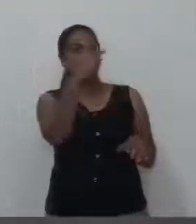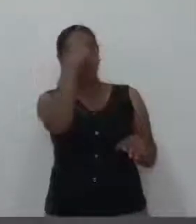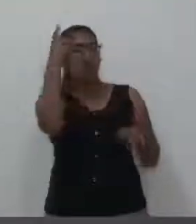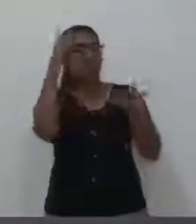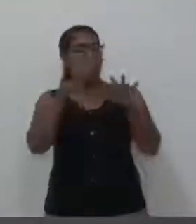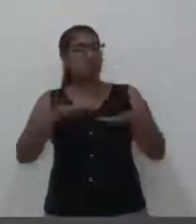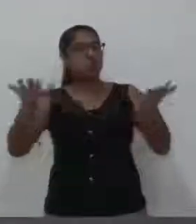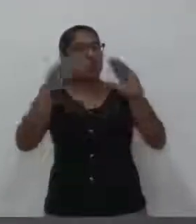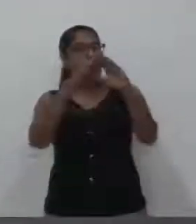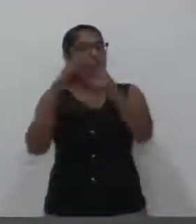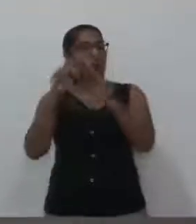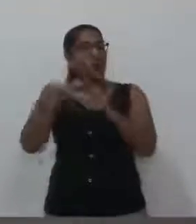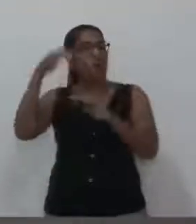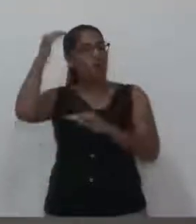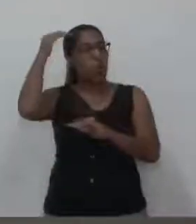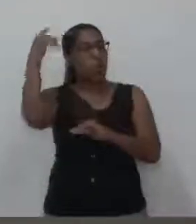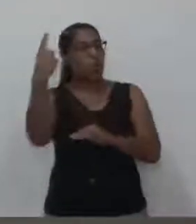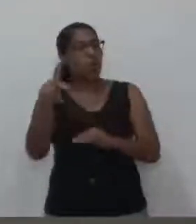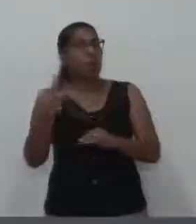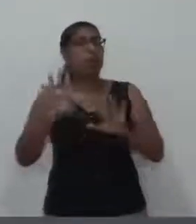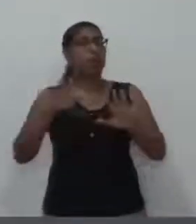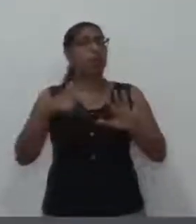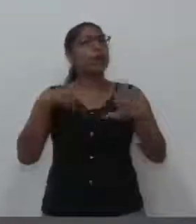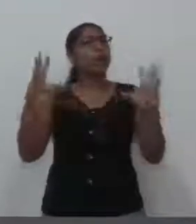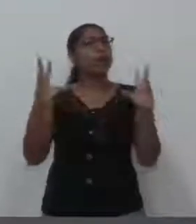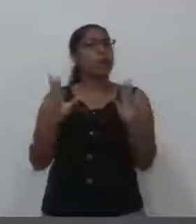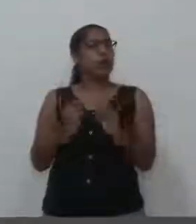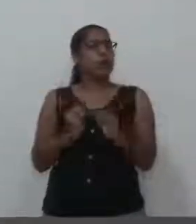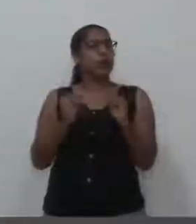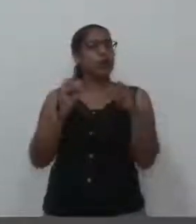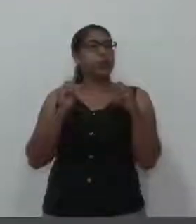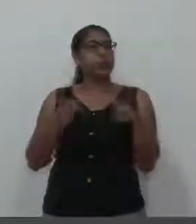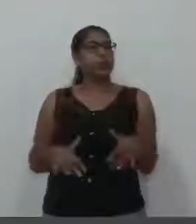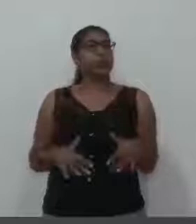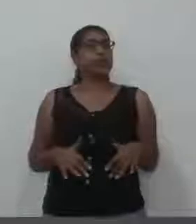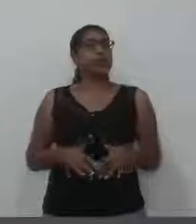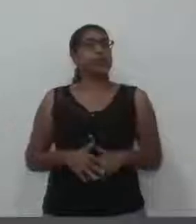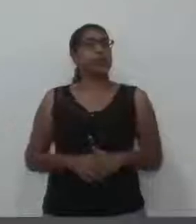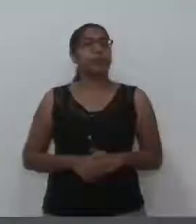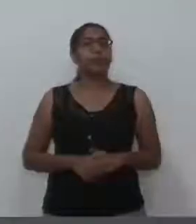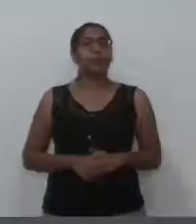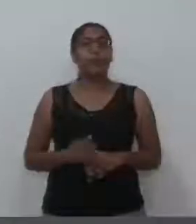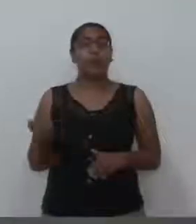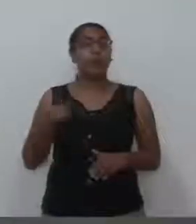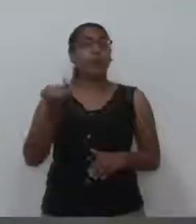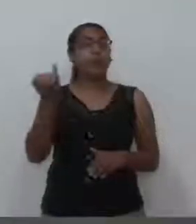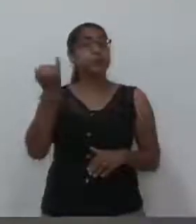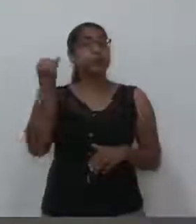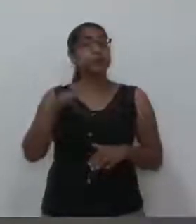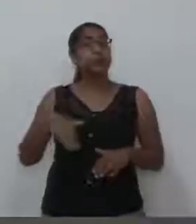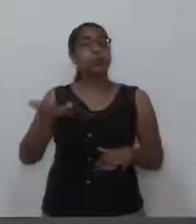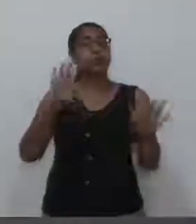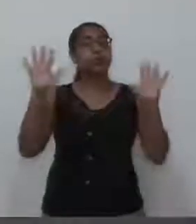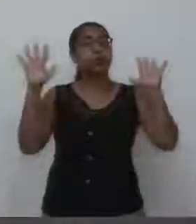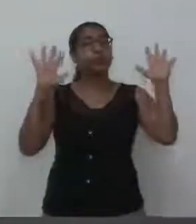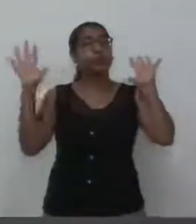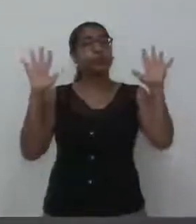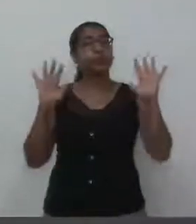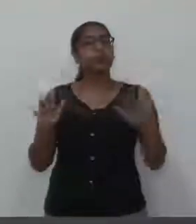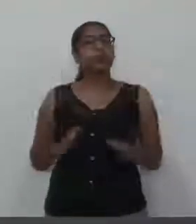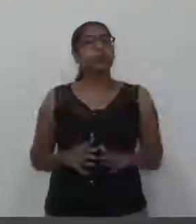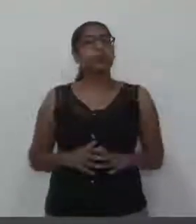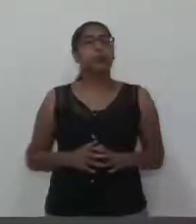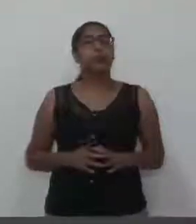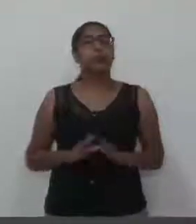água. Então eu vou resumir, porque a intenção era colocar uma planilha, mas eu vou resumir porque é importantíssimo a gente pensar. Só para a gente ter